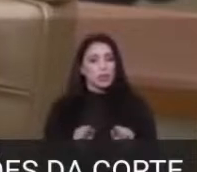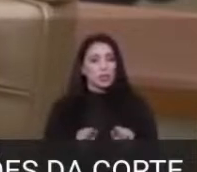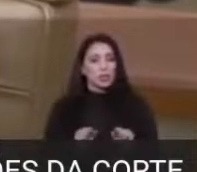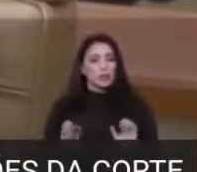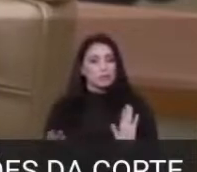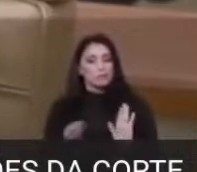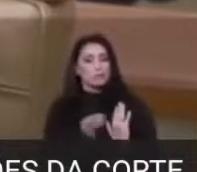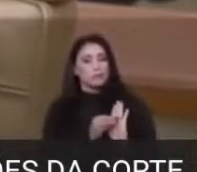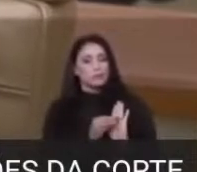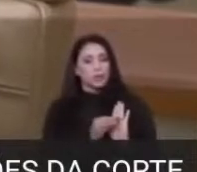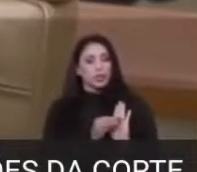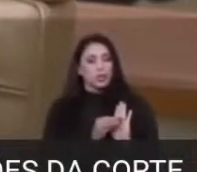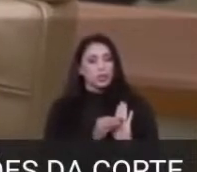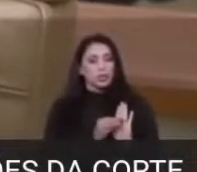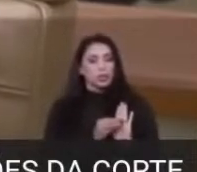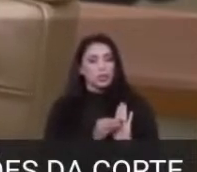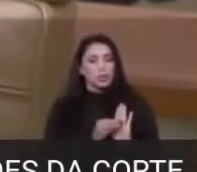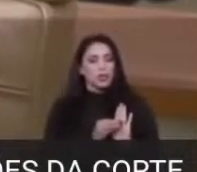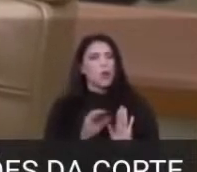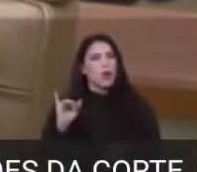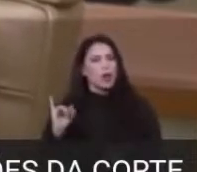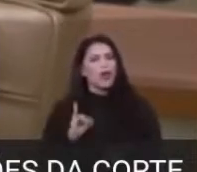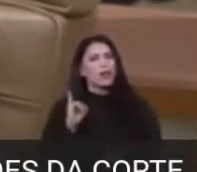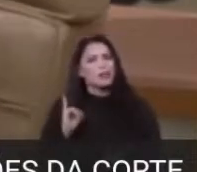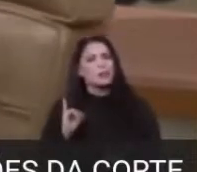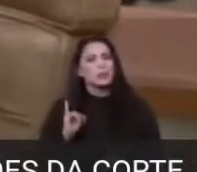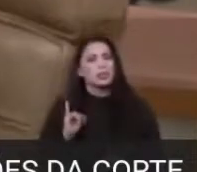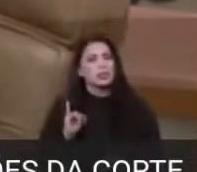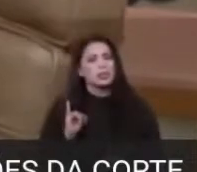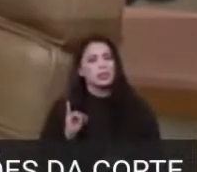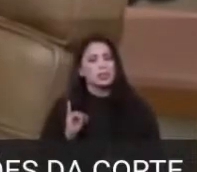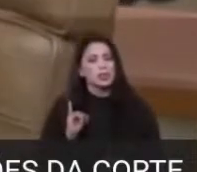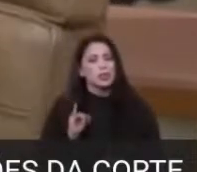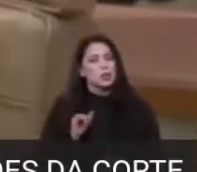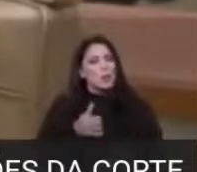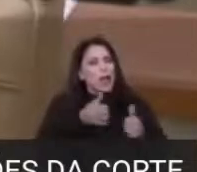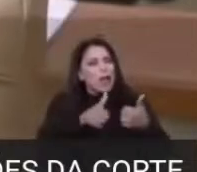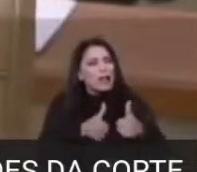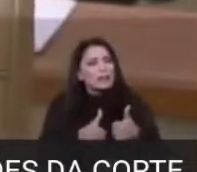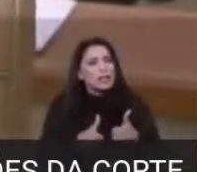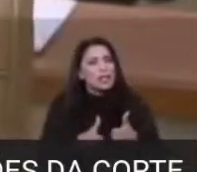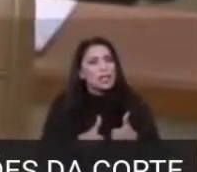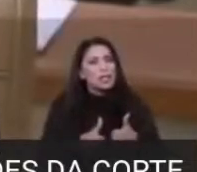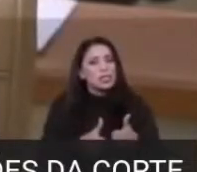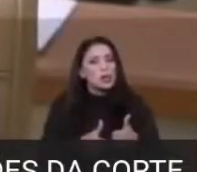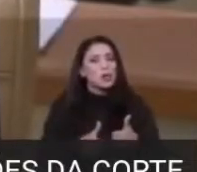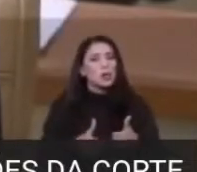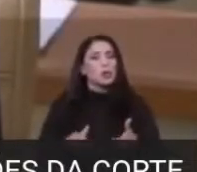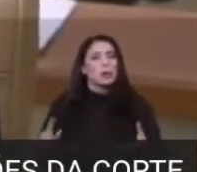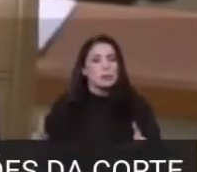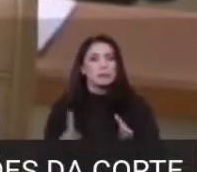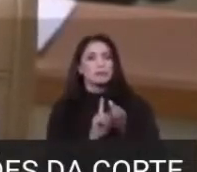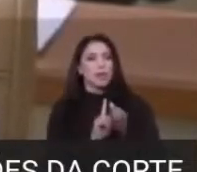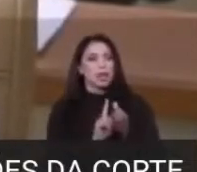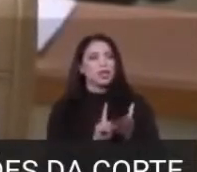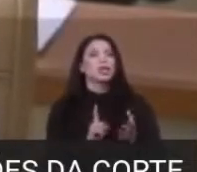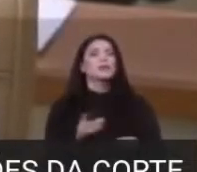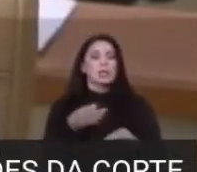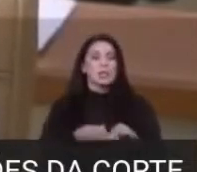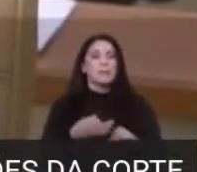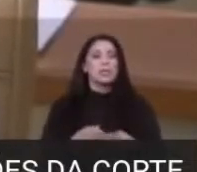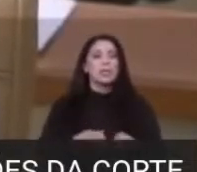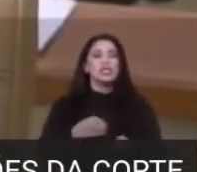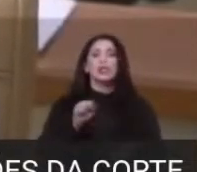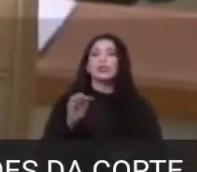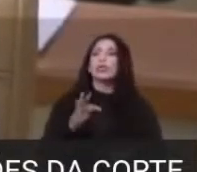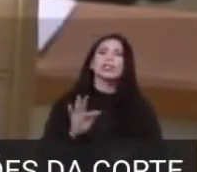inserir. Vejam, senhores, a que ponto nós chegamos. Aí, a que ponto. Um critério para ser ministro do Supremo Tribunal Federal. Justo.